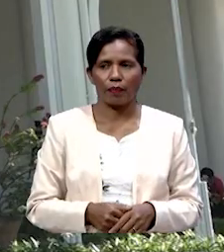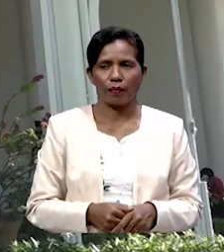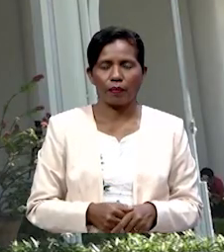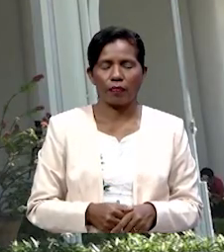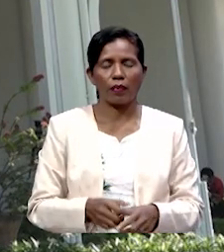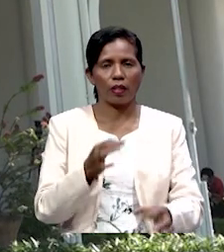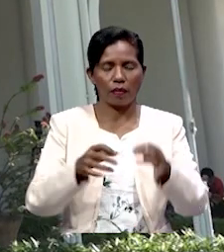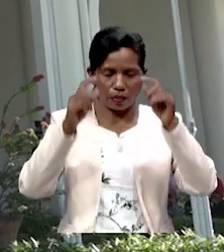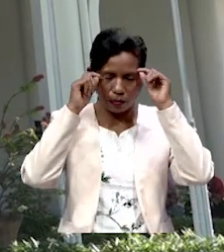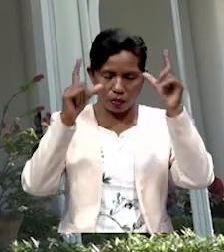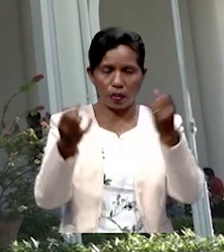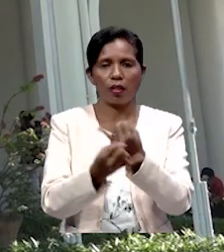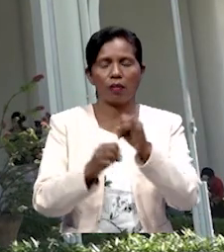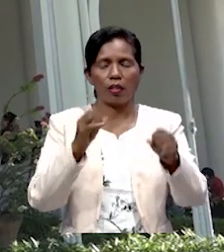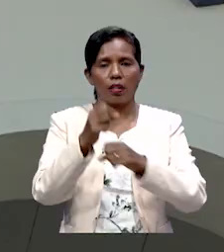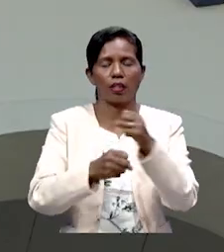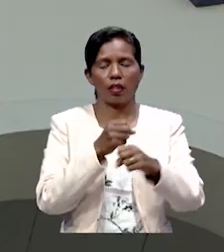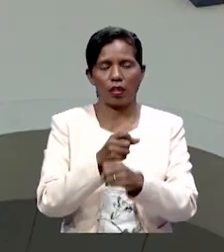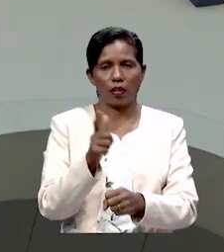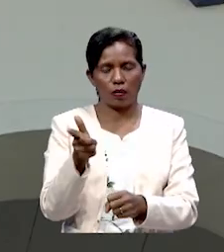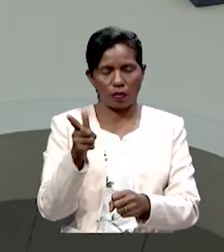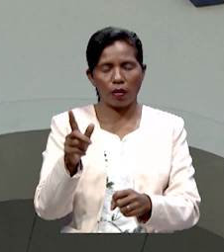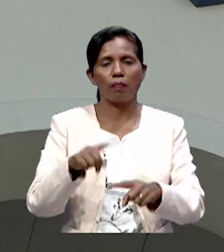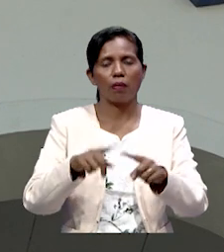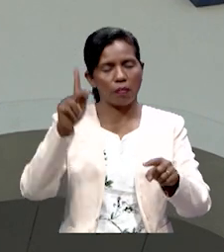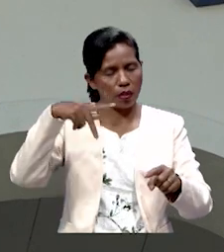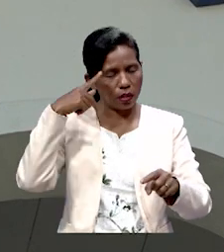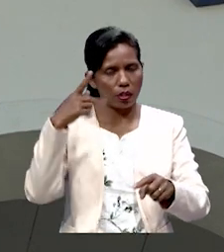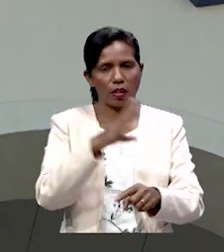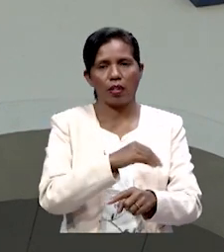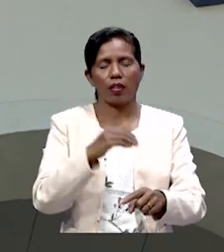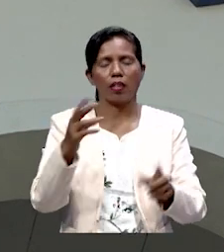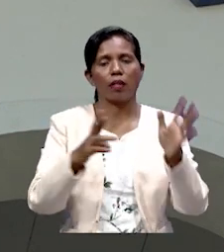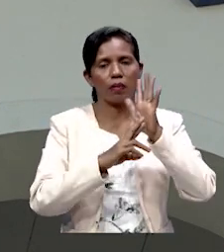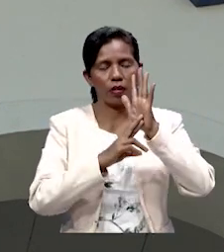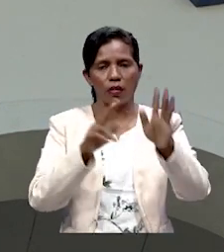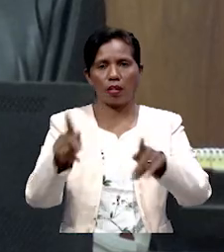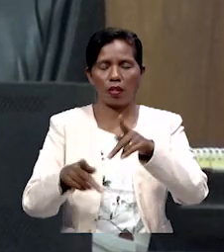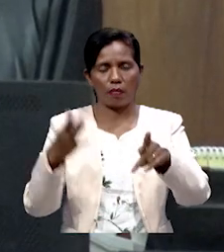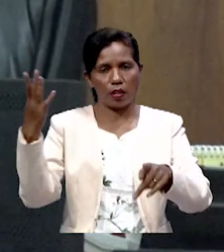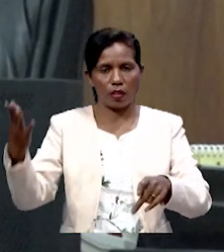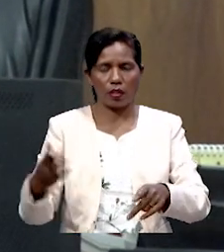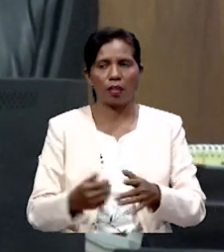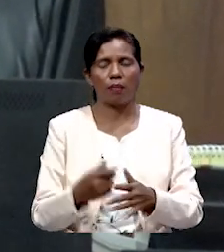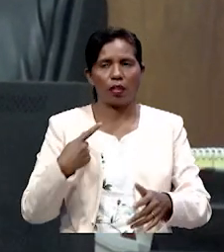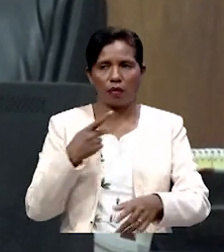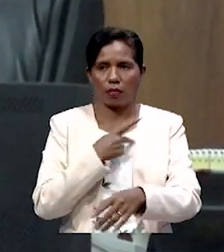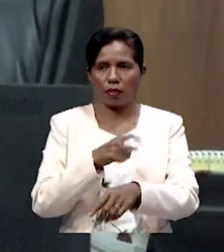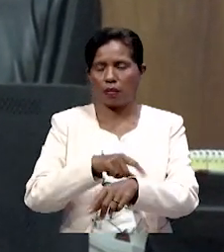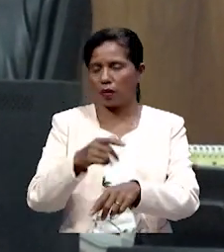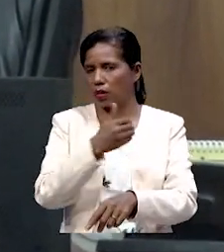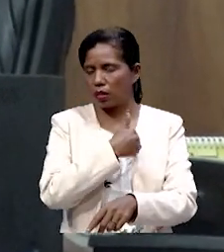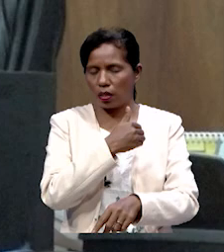Mas que Timor-Leste com Antina Ronulona, mas bem política na Insira, lhe representante do povo e o com Parlamento Nacional, se dá